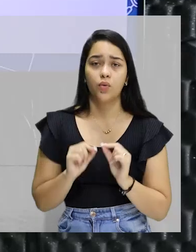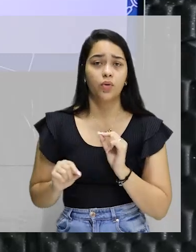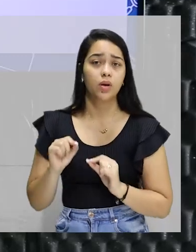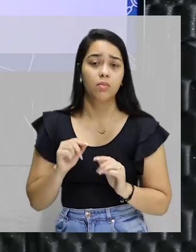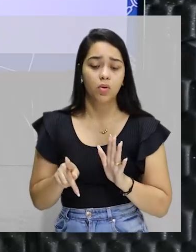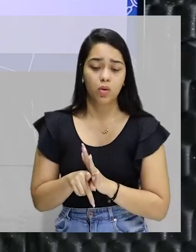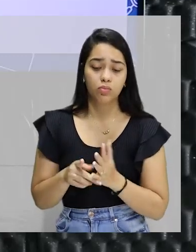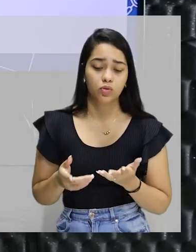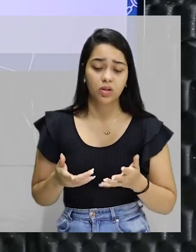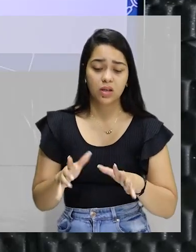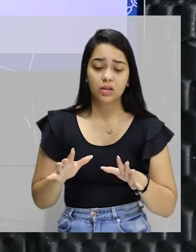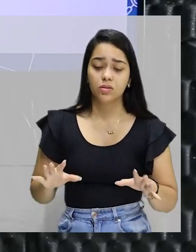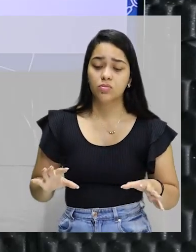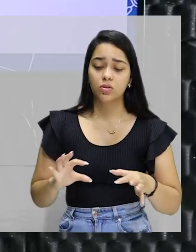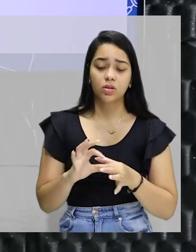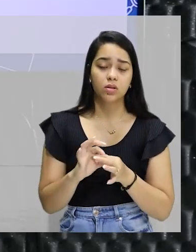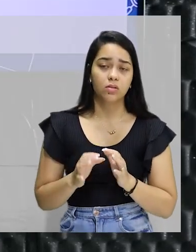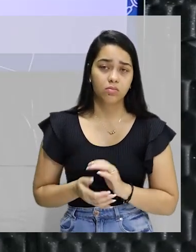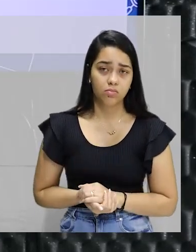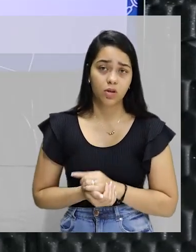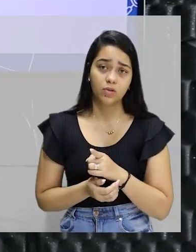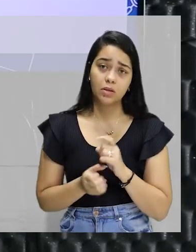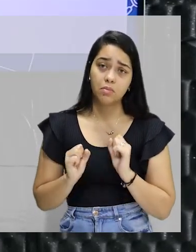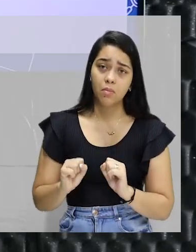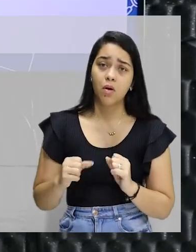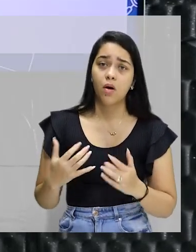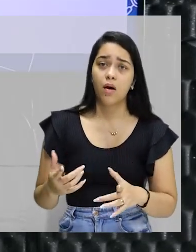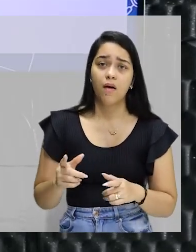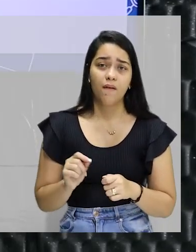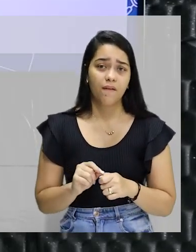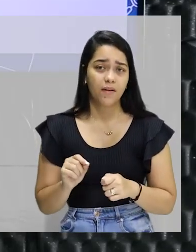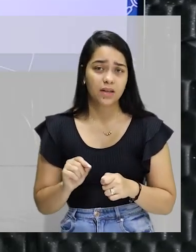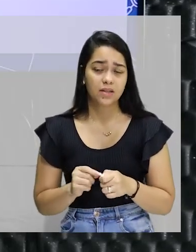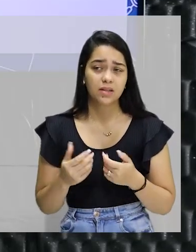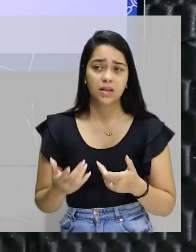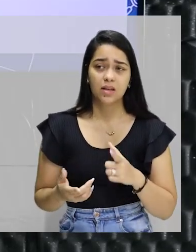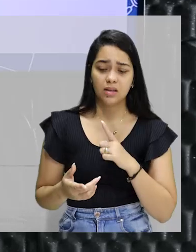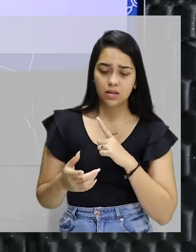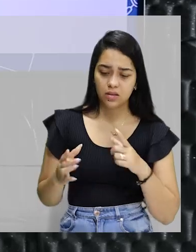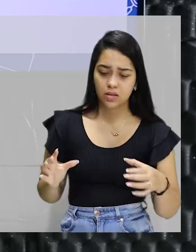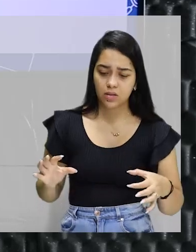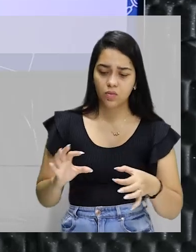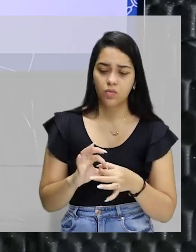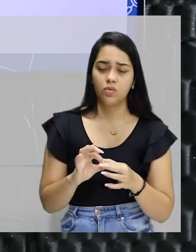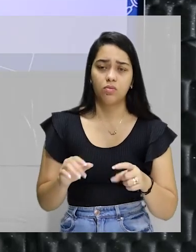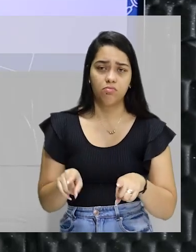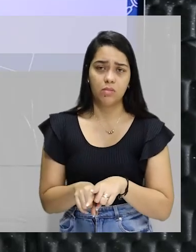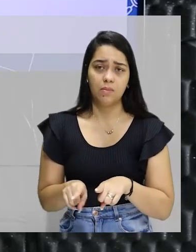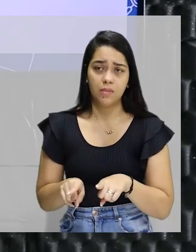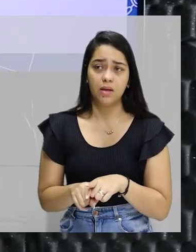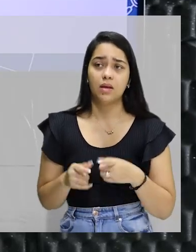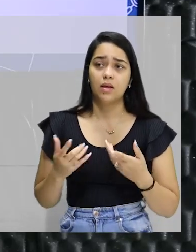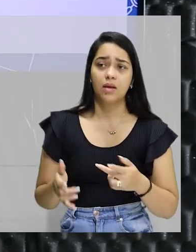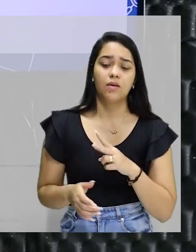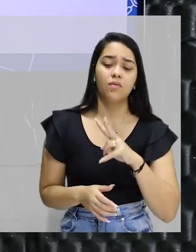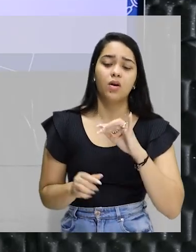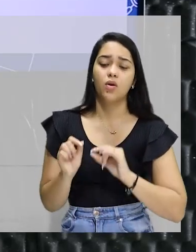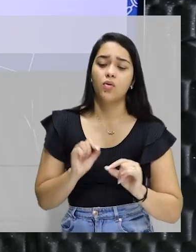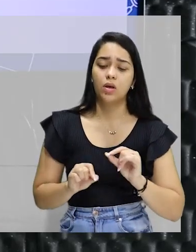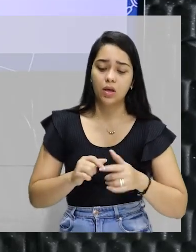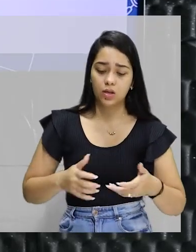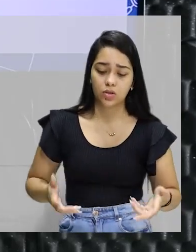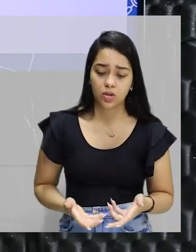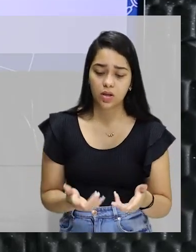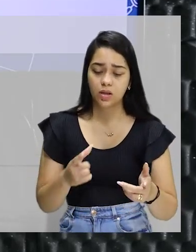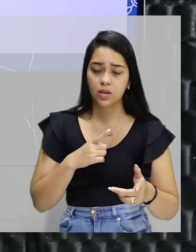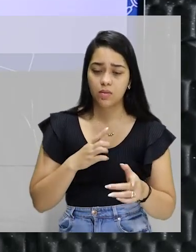de não querer se unir. Então, para você fazer com que eles se unam, né, então isso vai